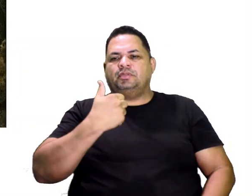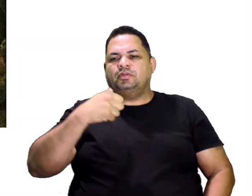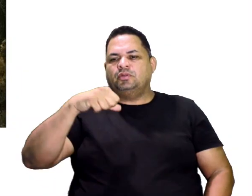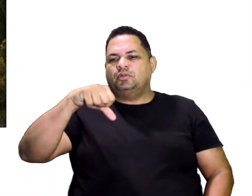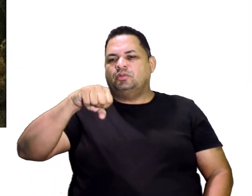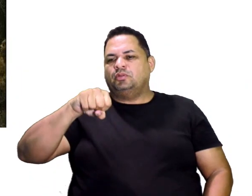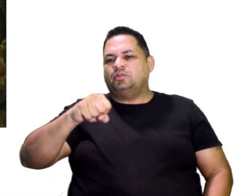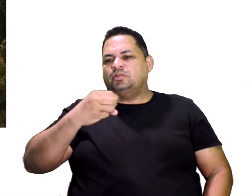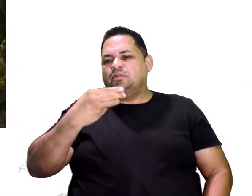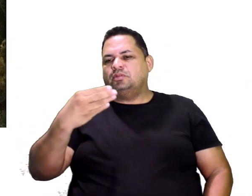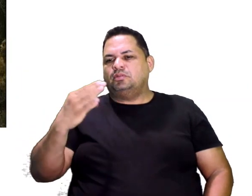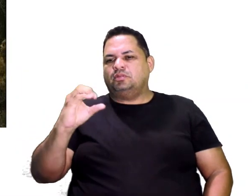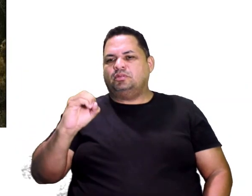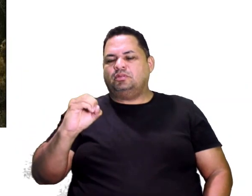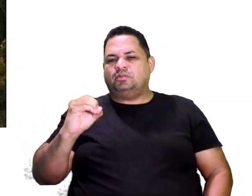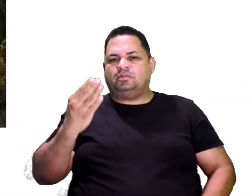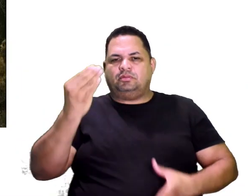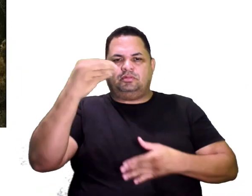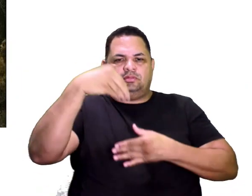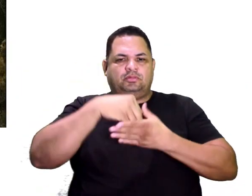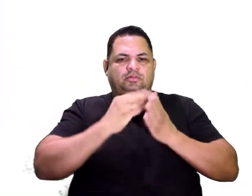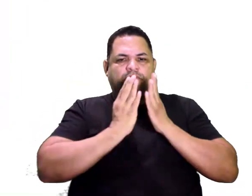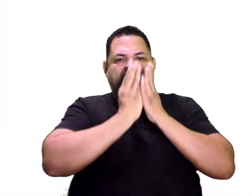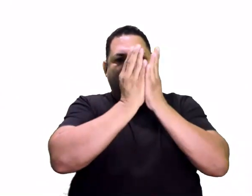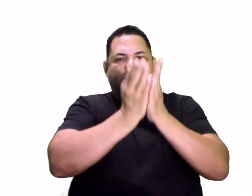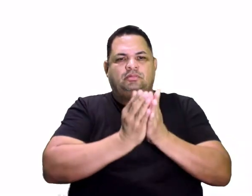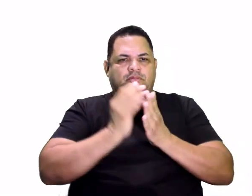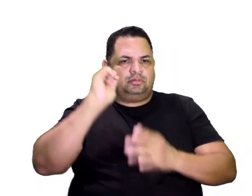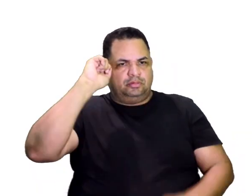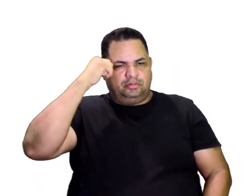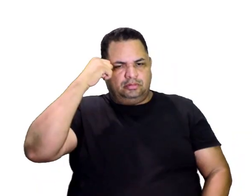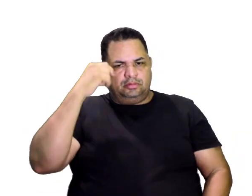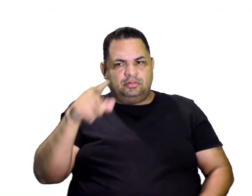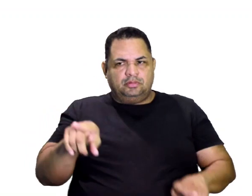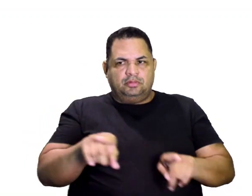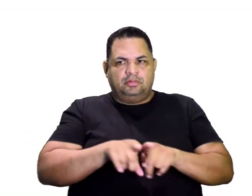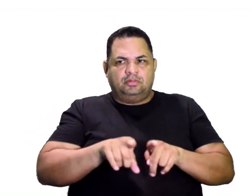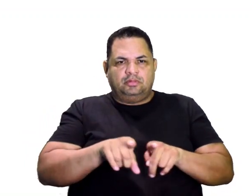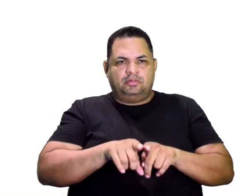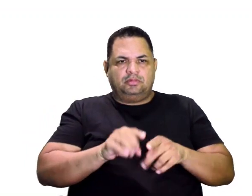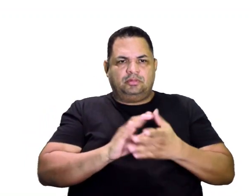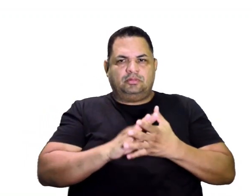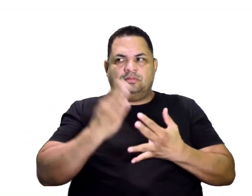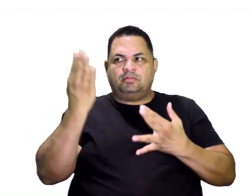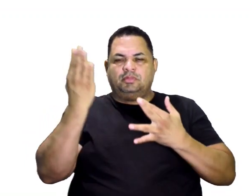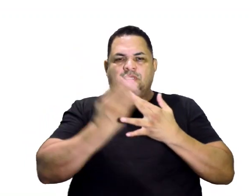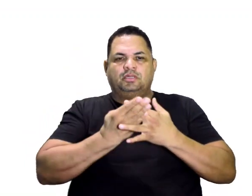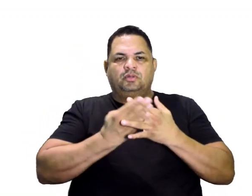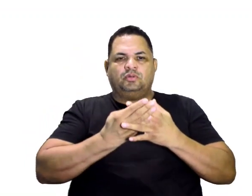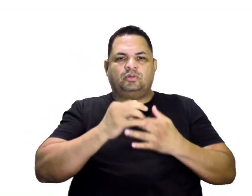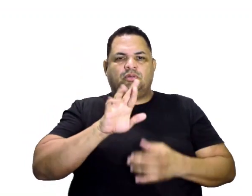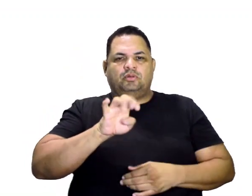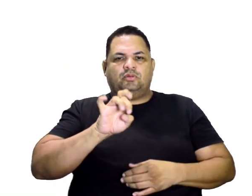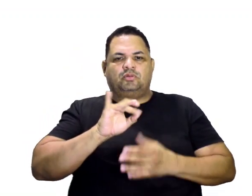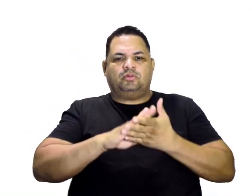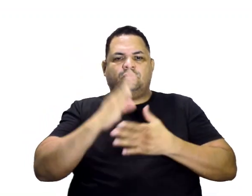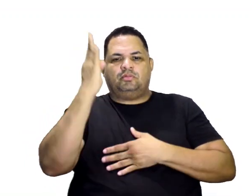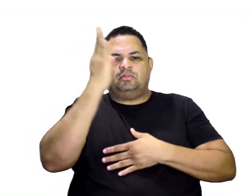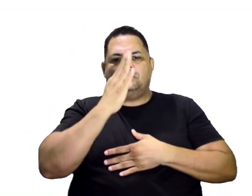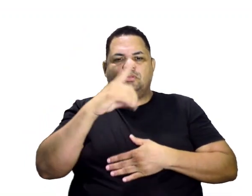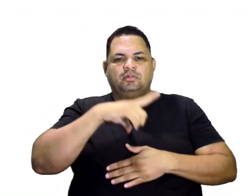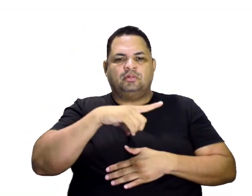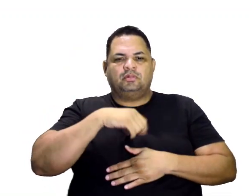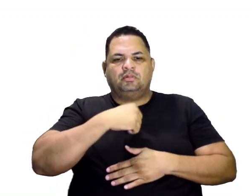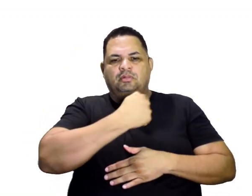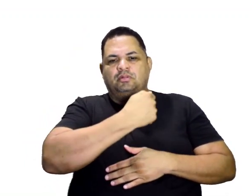de Navio Negreiro, o interior do navio, né? Então aqui o barroco e o rococó brasileiro, nós